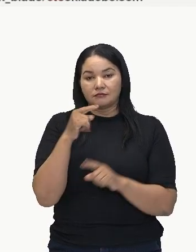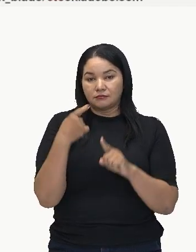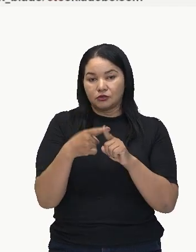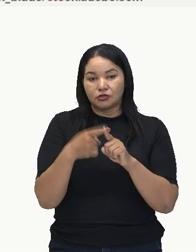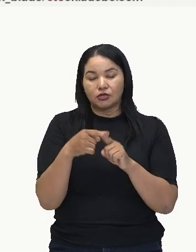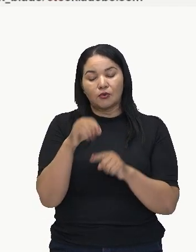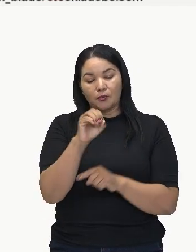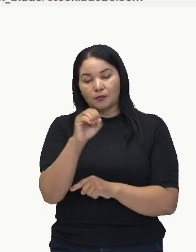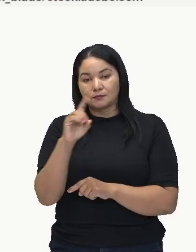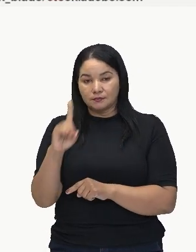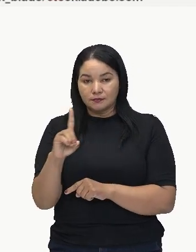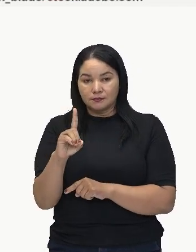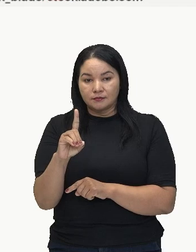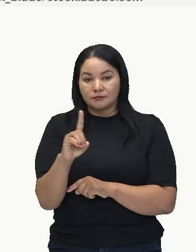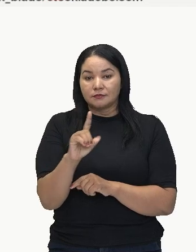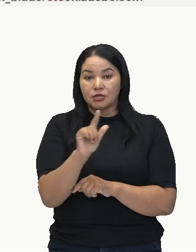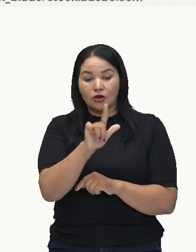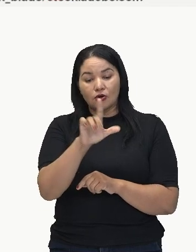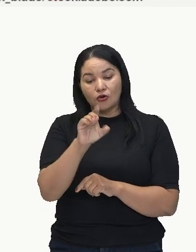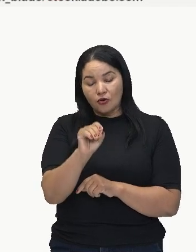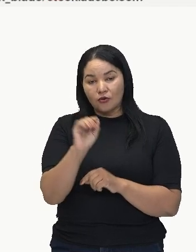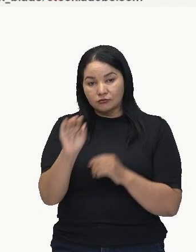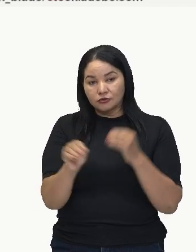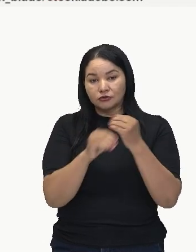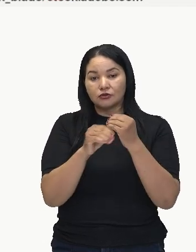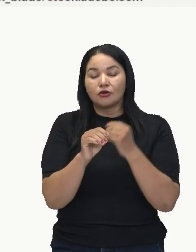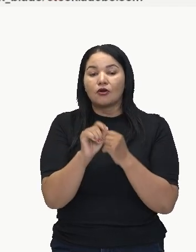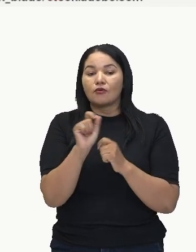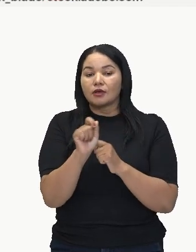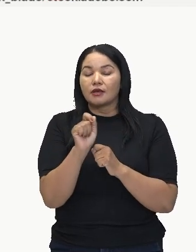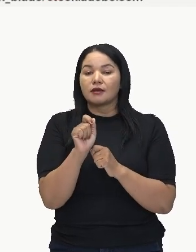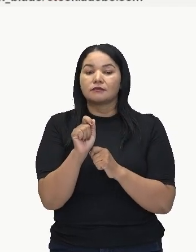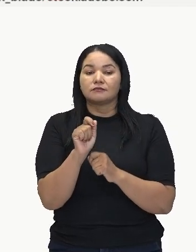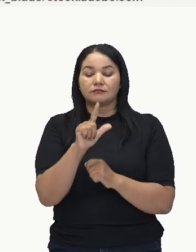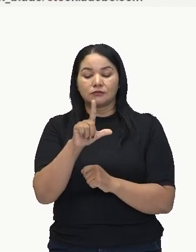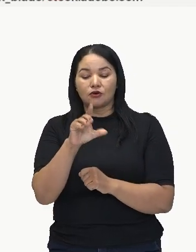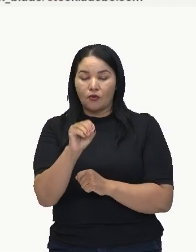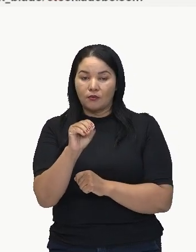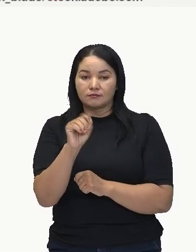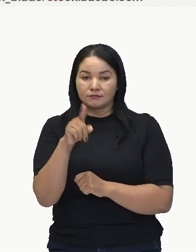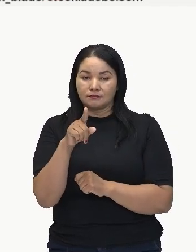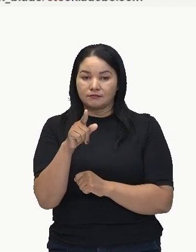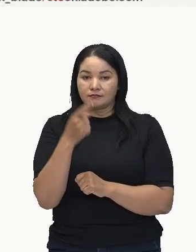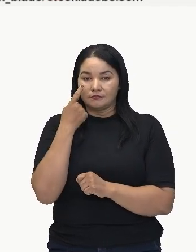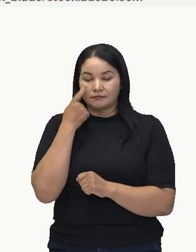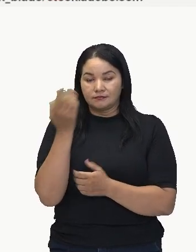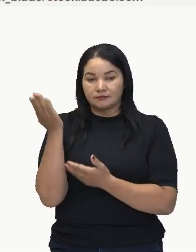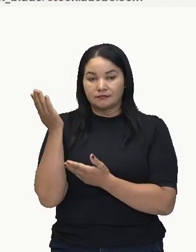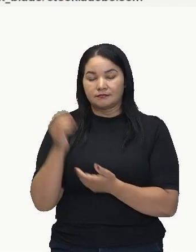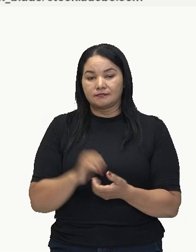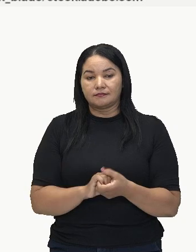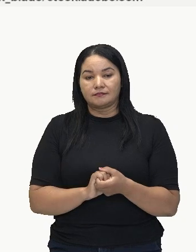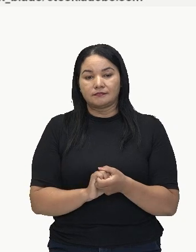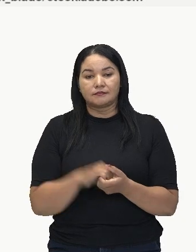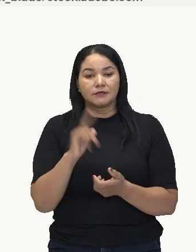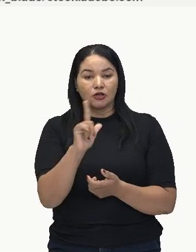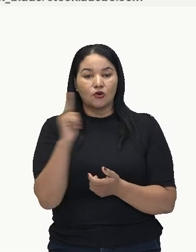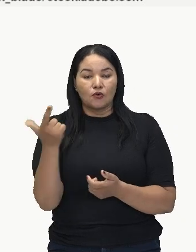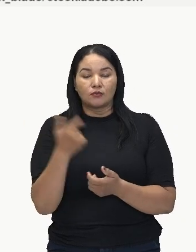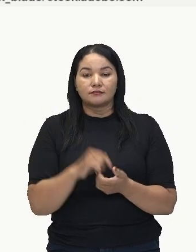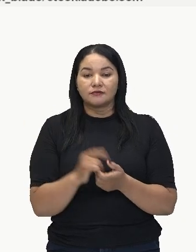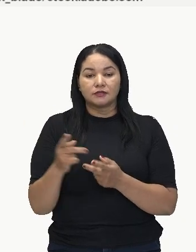dessa frase. E o lo, que substitui, é o complemento direto. Visité a Juan, vamos para esse outro